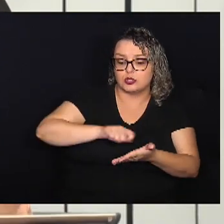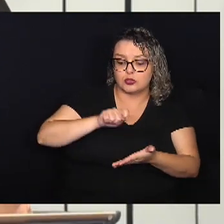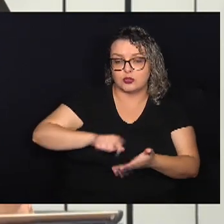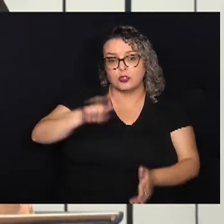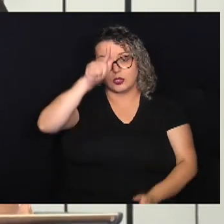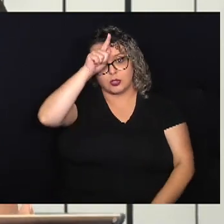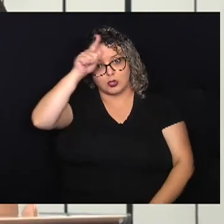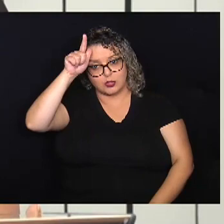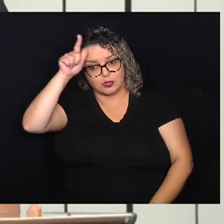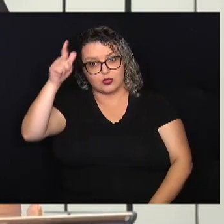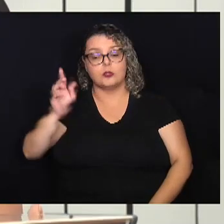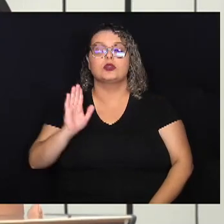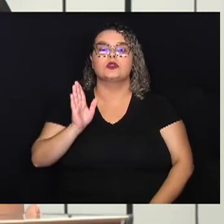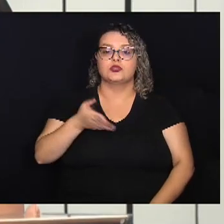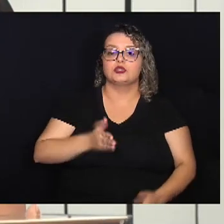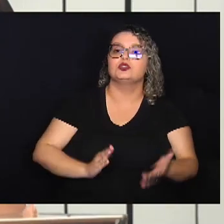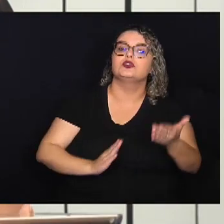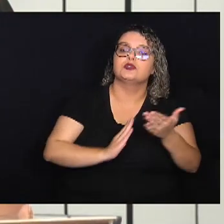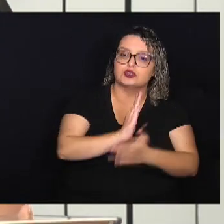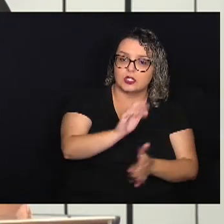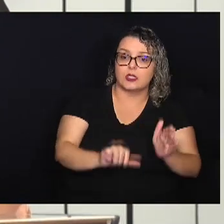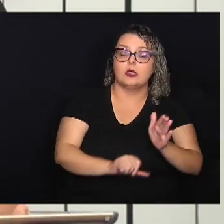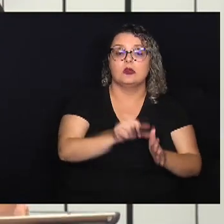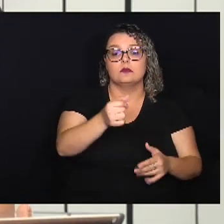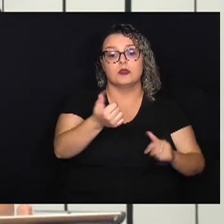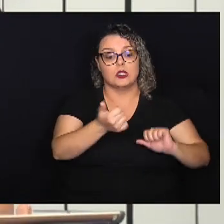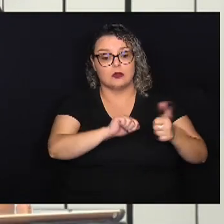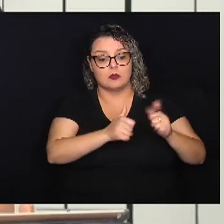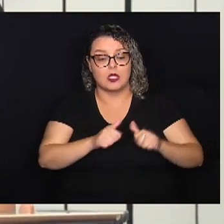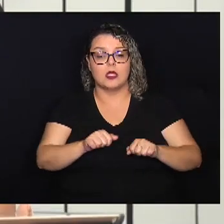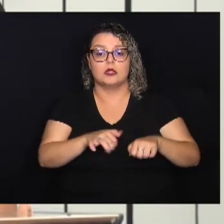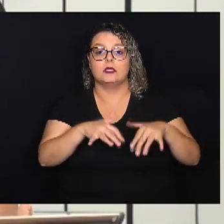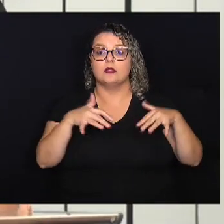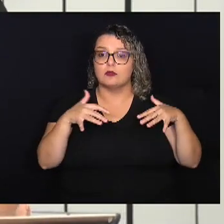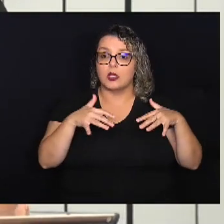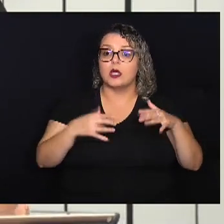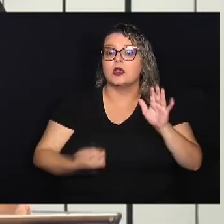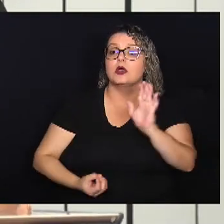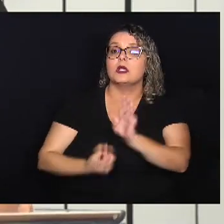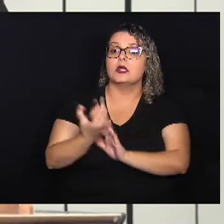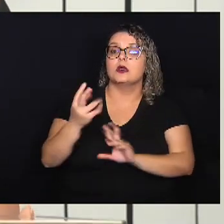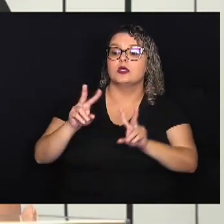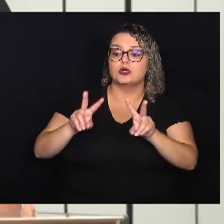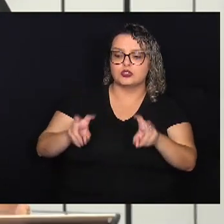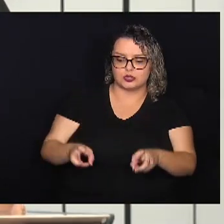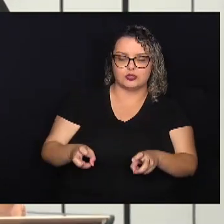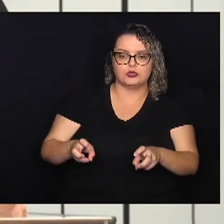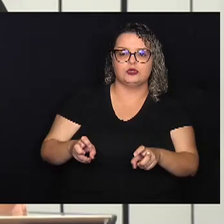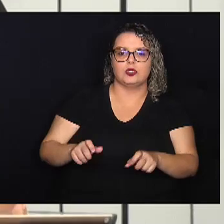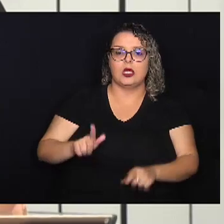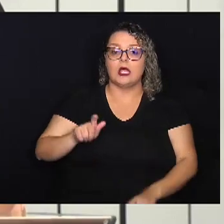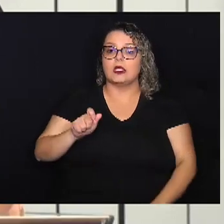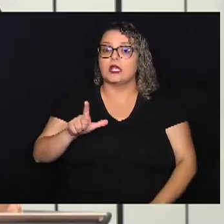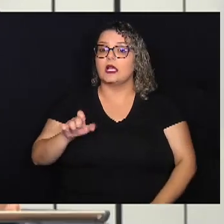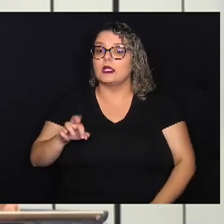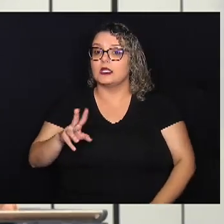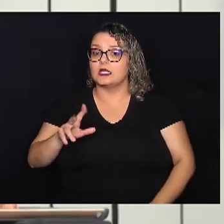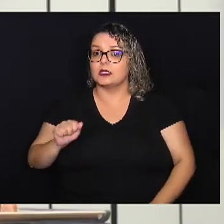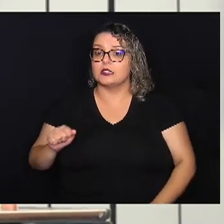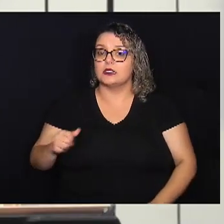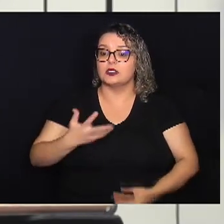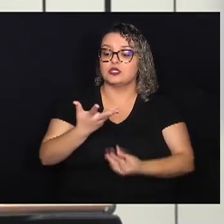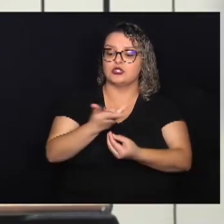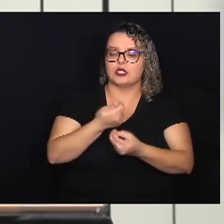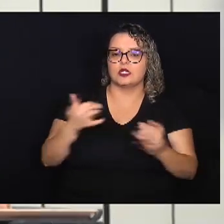Gustavo Peta, que já foi aprovado em primeira análise no plenário, que cria a chamada Galeria de Arte Urbana de